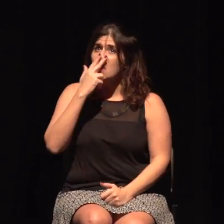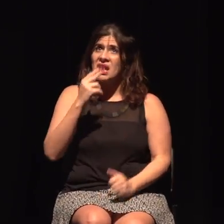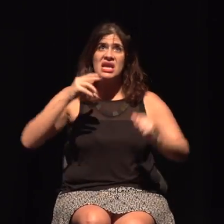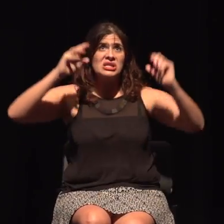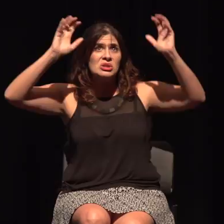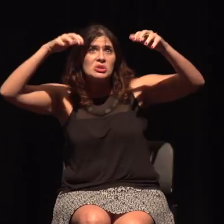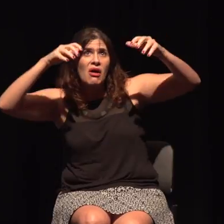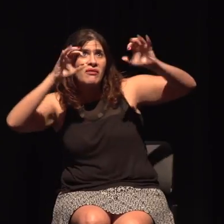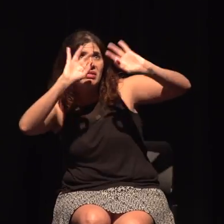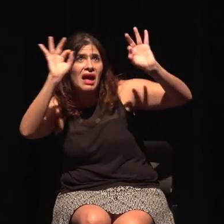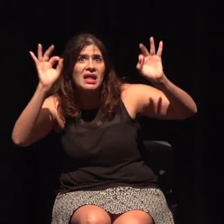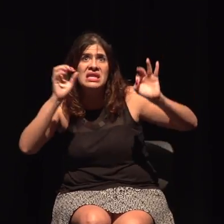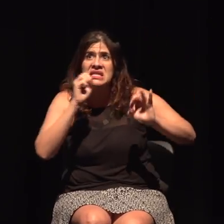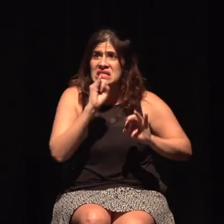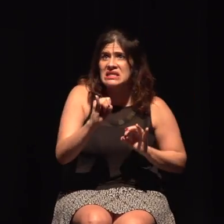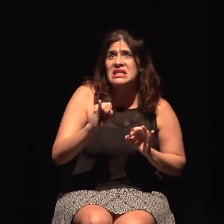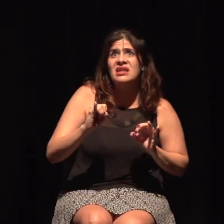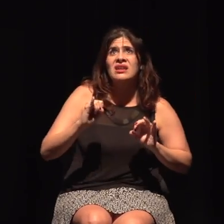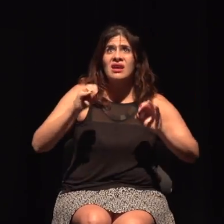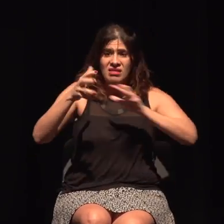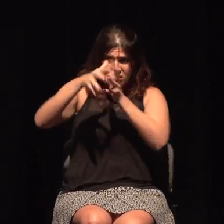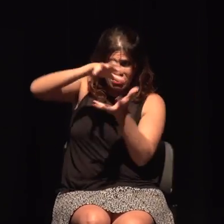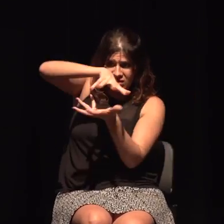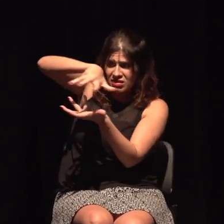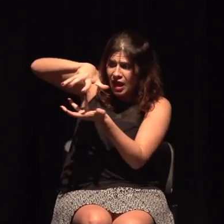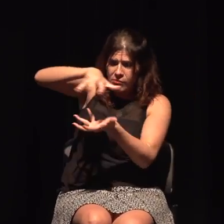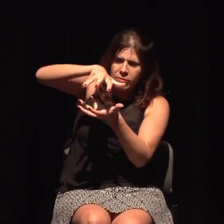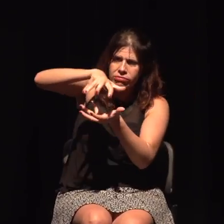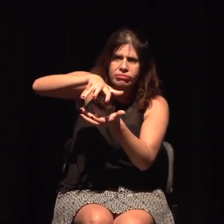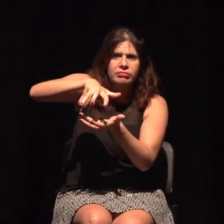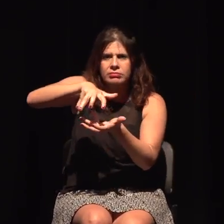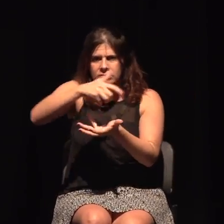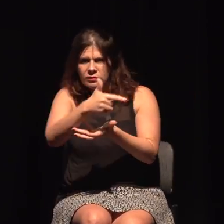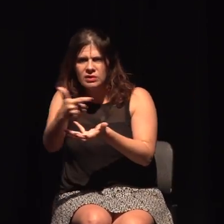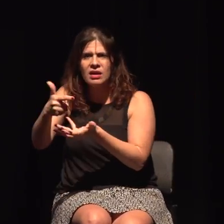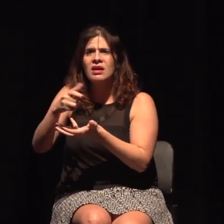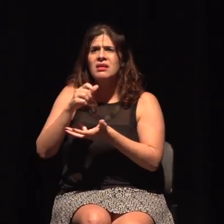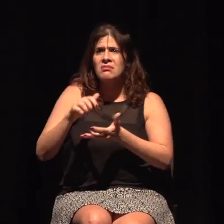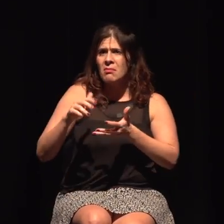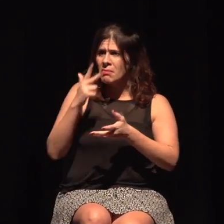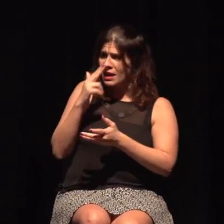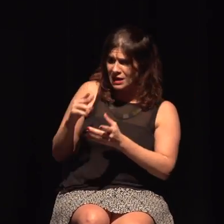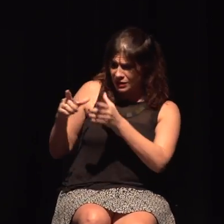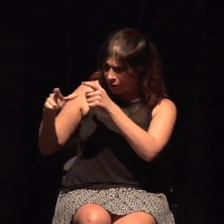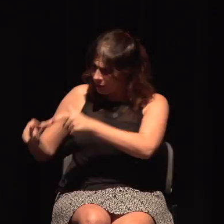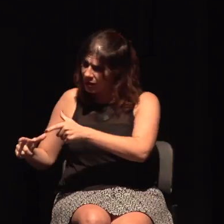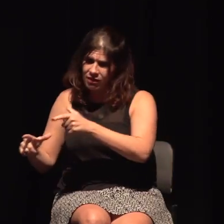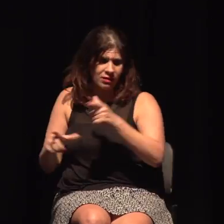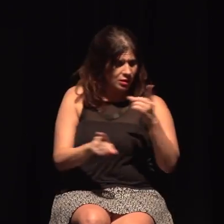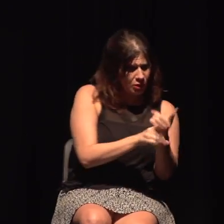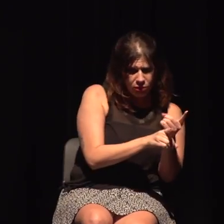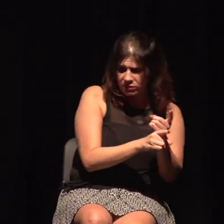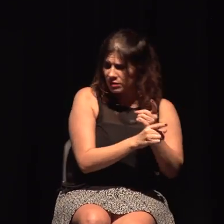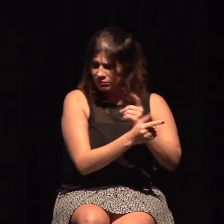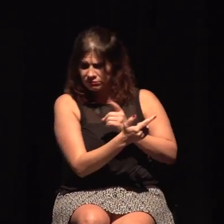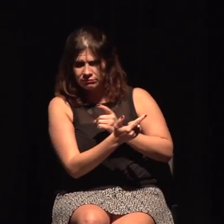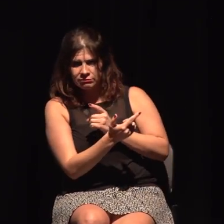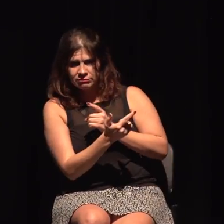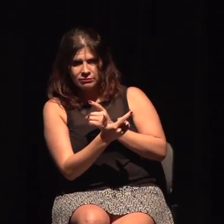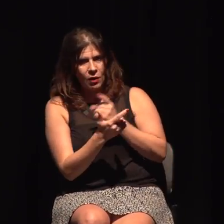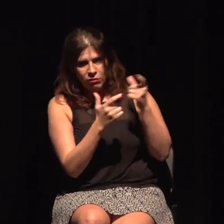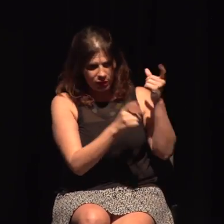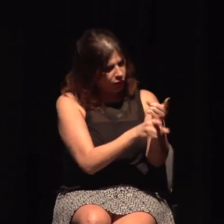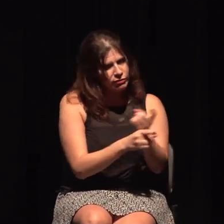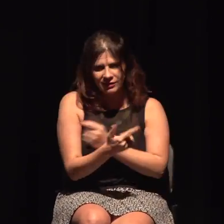se não chovesse, não fizesse sol e a terra não tremesse, lá onde provavelmente se encontra, mas não se move onde se encontra e nem onde